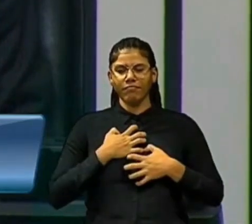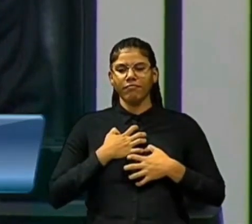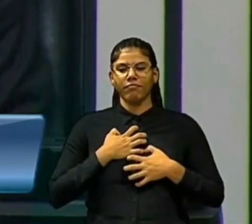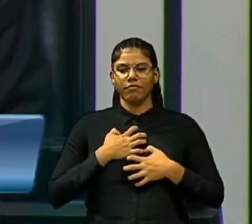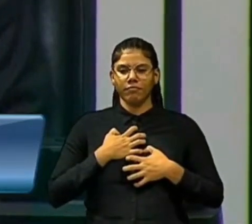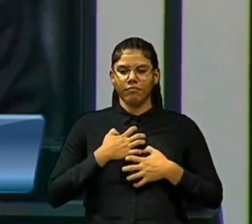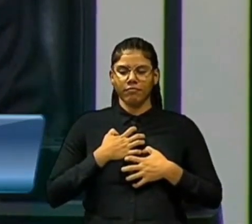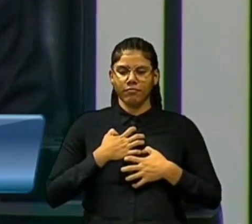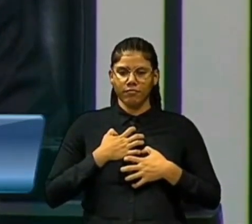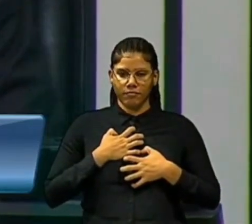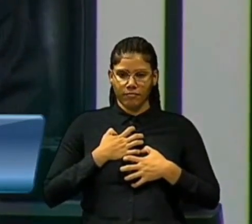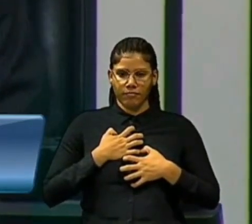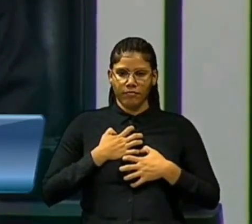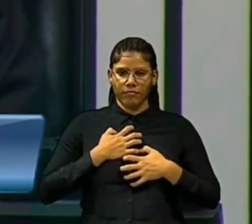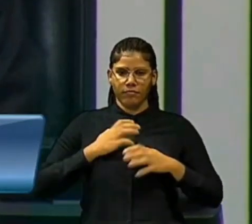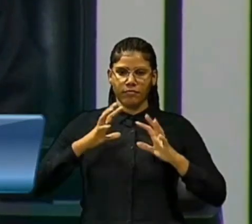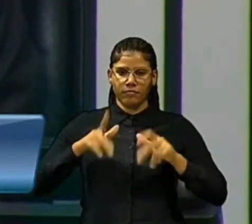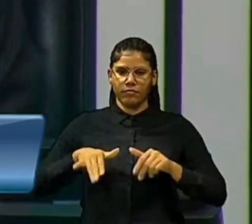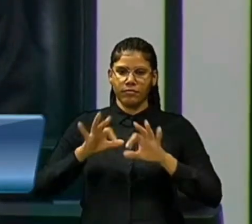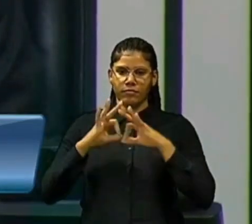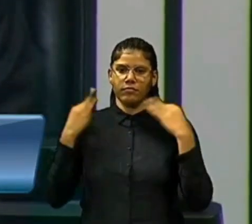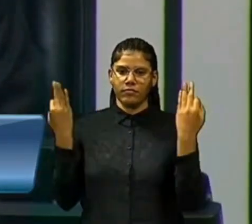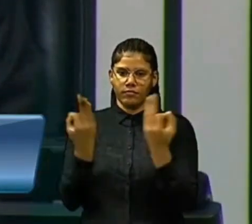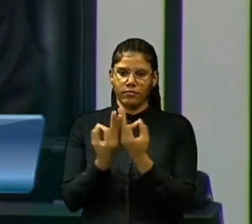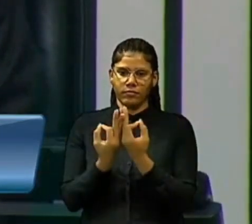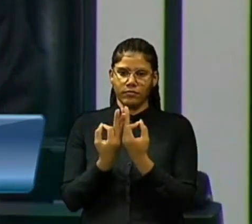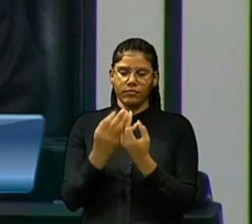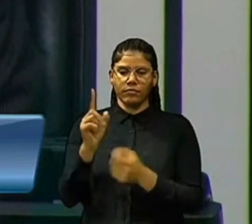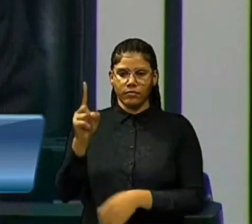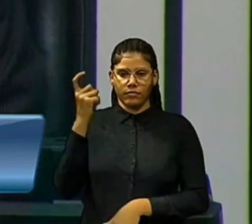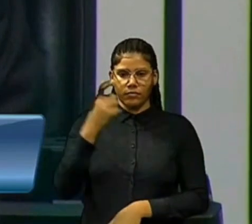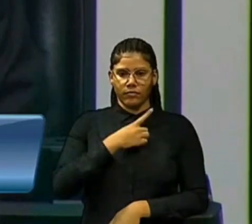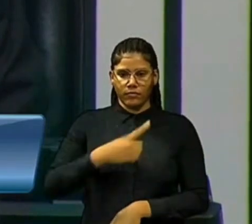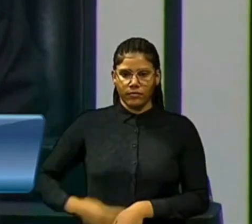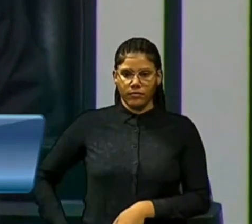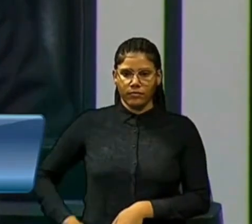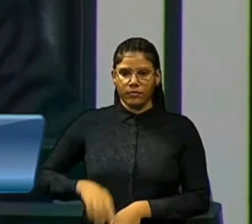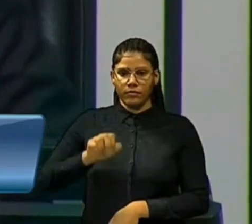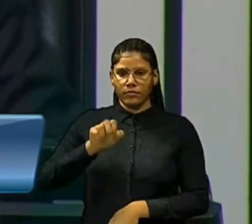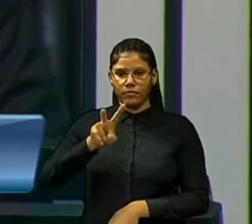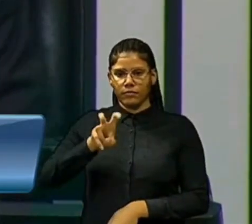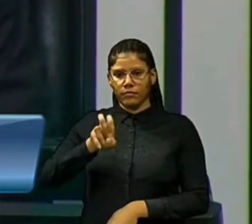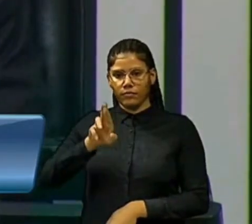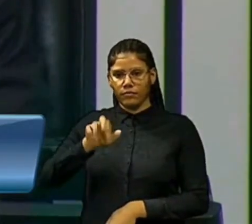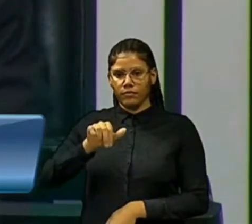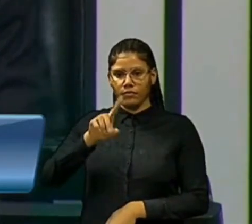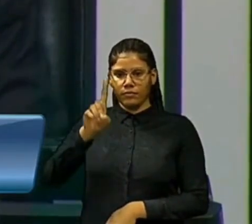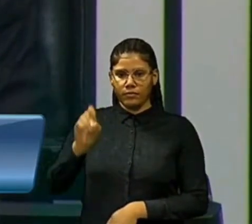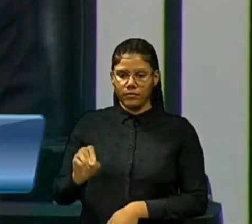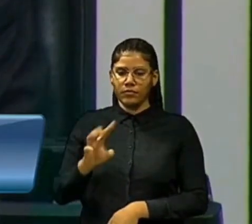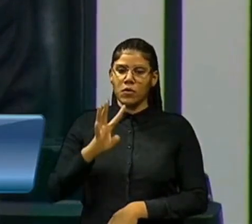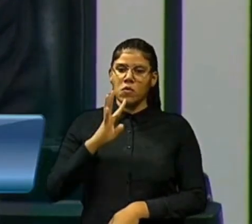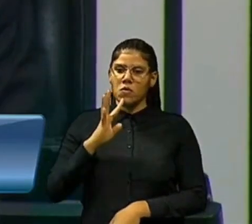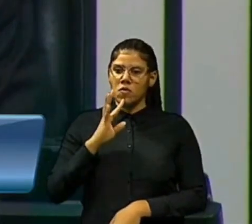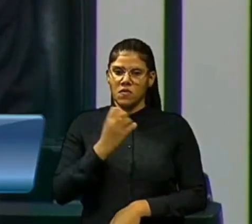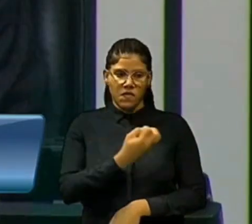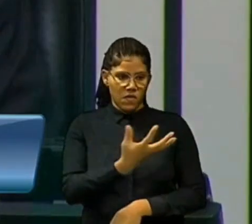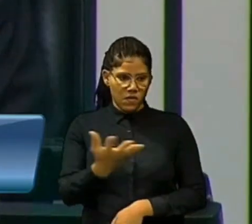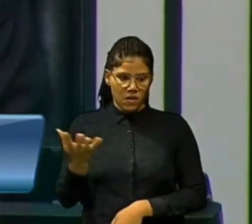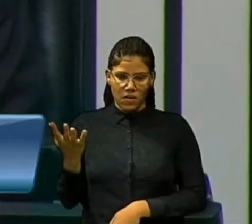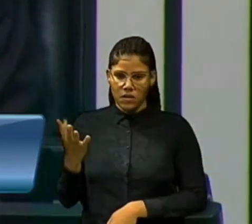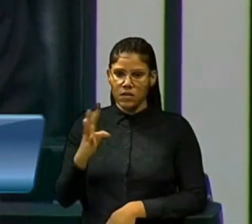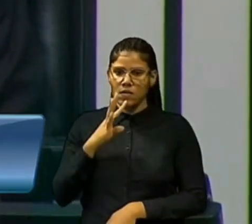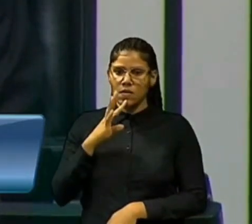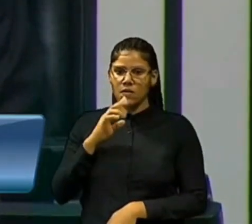de pesar à família do ex-deputado Everardo Silveira, conhecido por muitos aqui nesta casa como